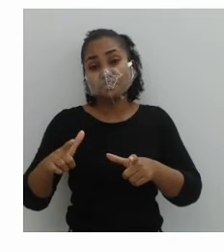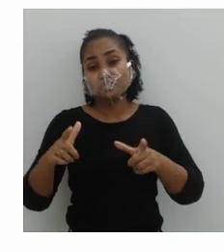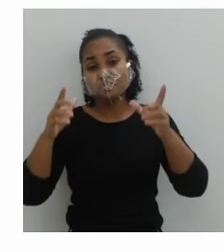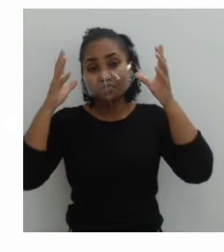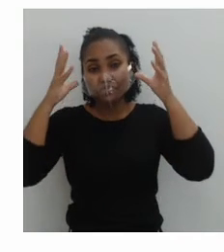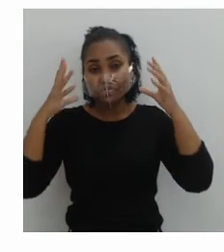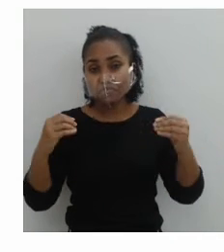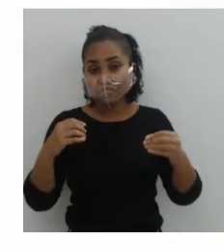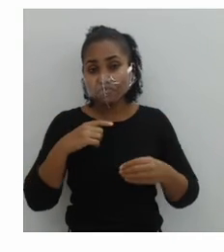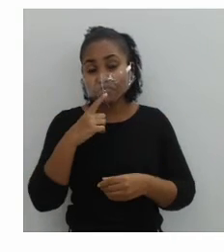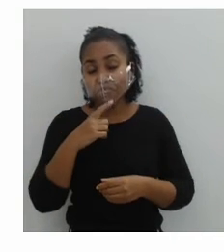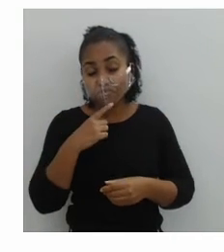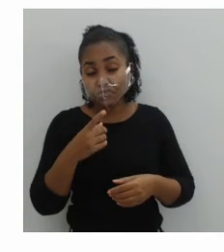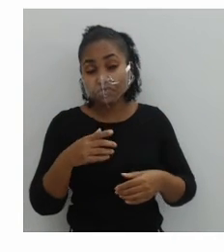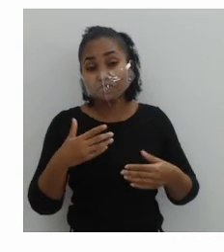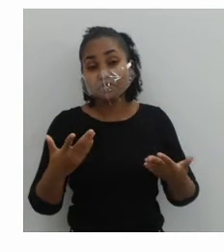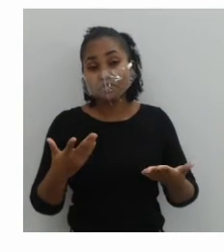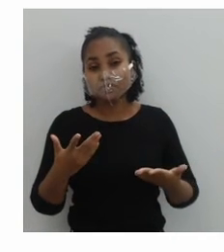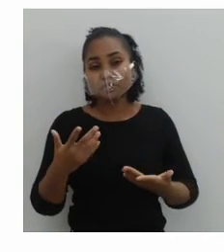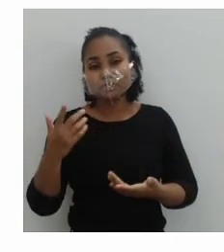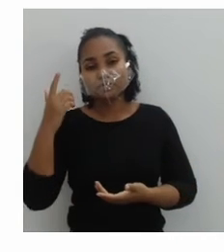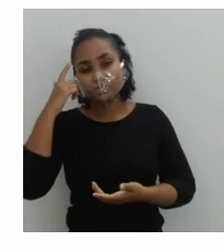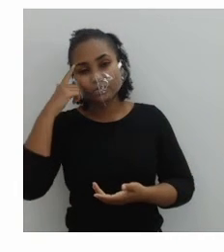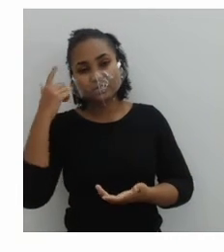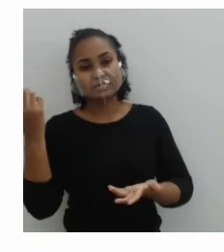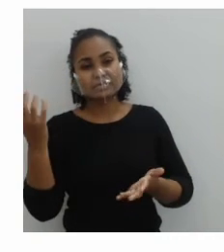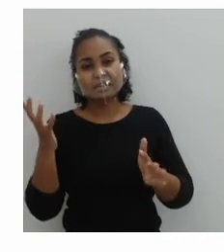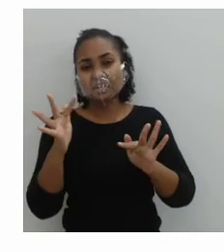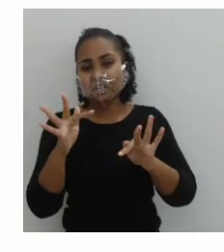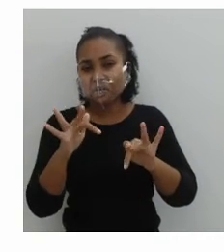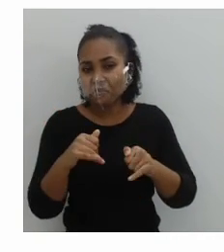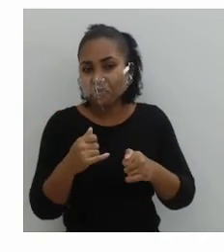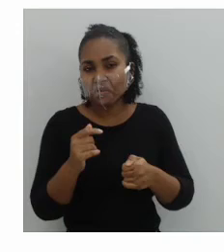não consigam chegar. Então, a princípio, eles vão destruindo